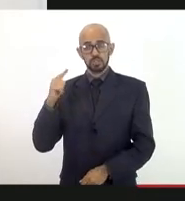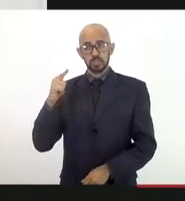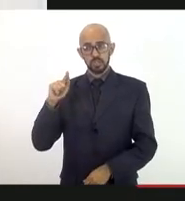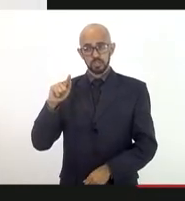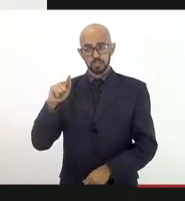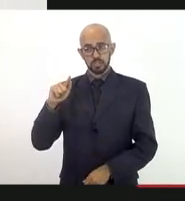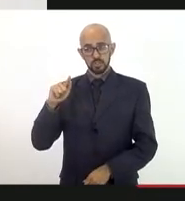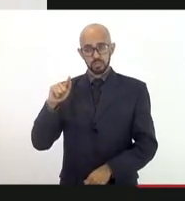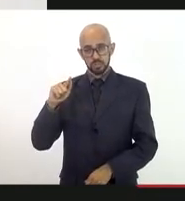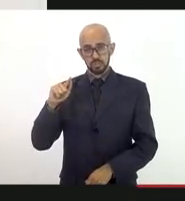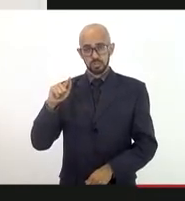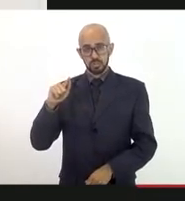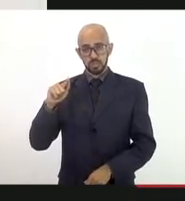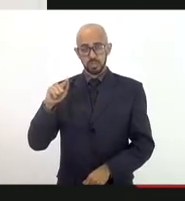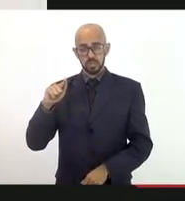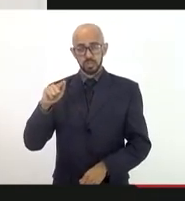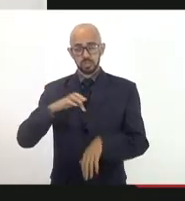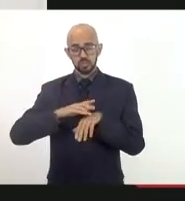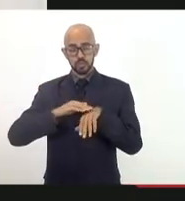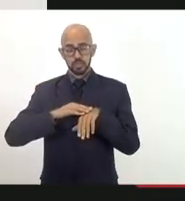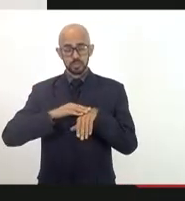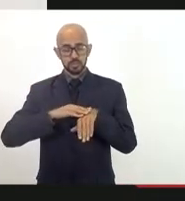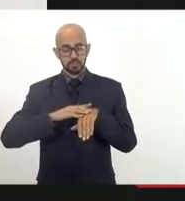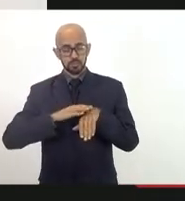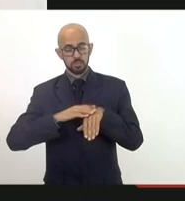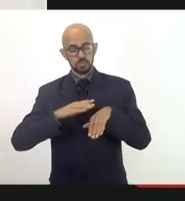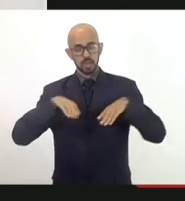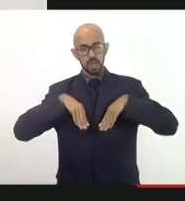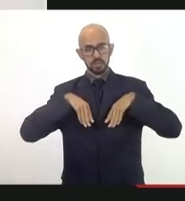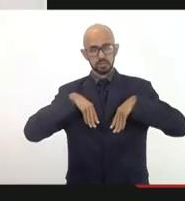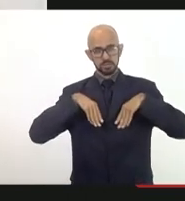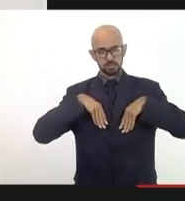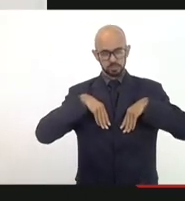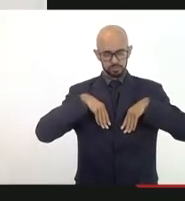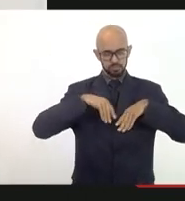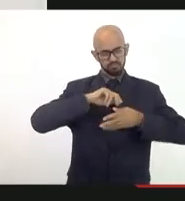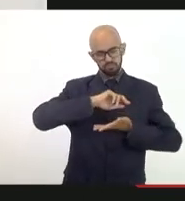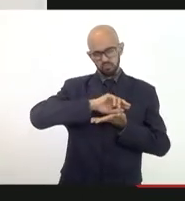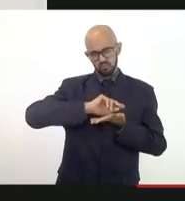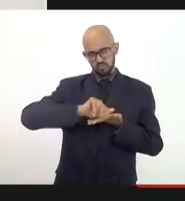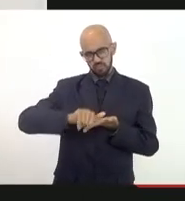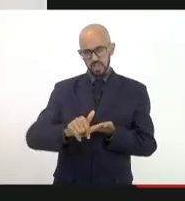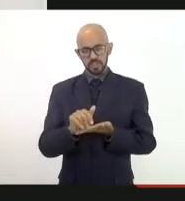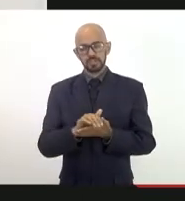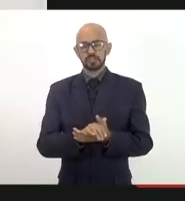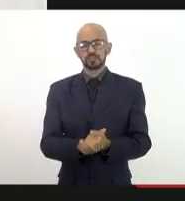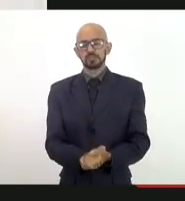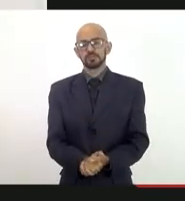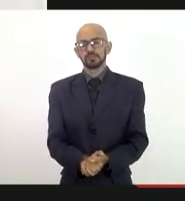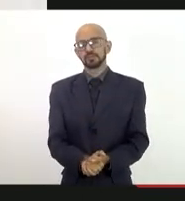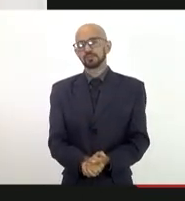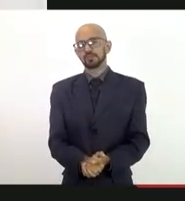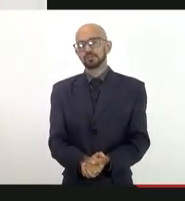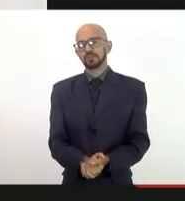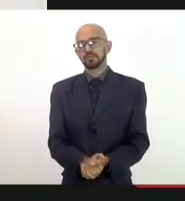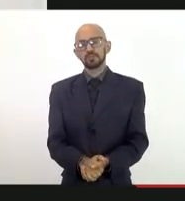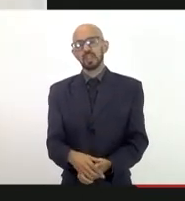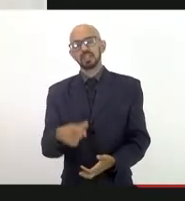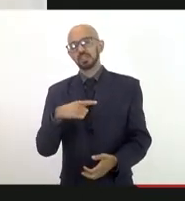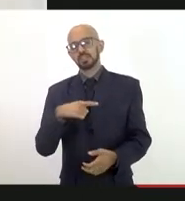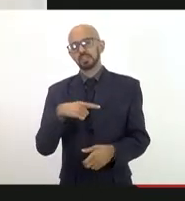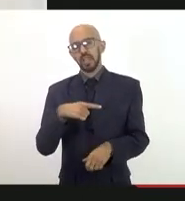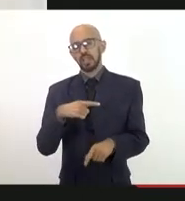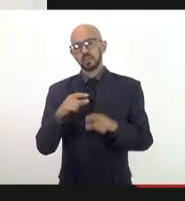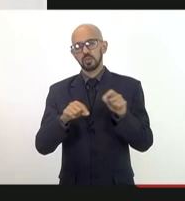doenças pulmonares prevalentes, ou seja, né, as pneumopatias de interesse sanitário, enfim. E aí tem destaque a